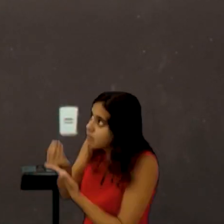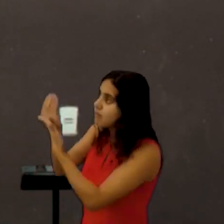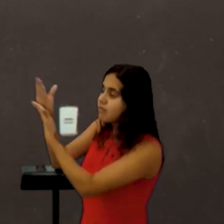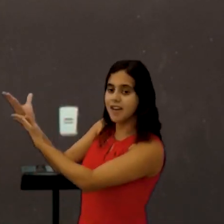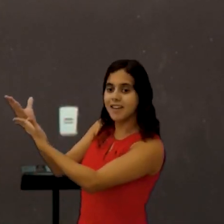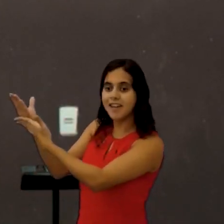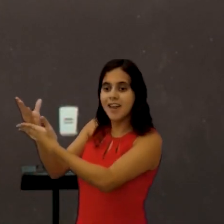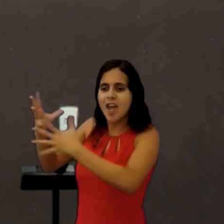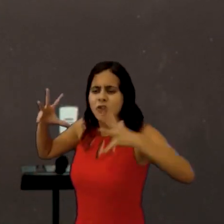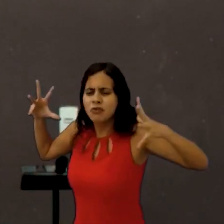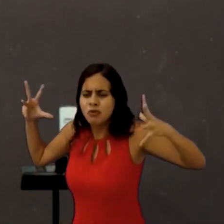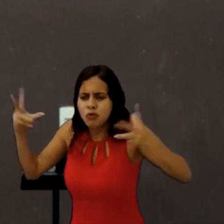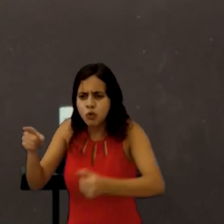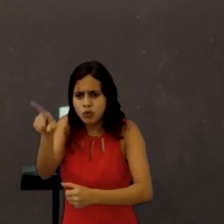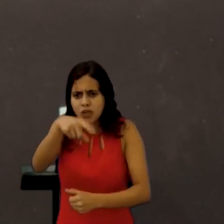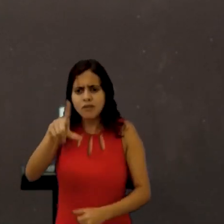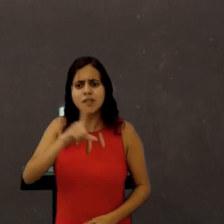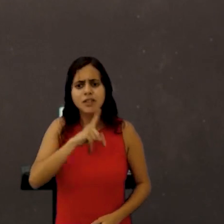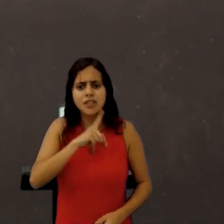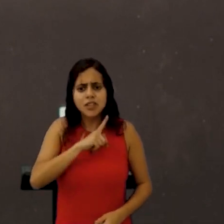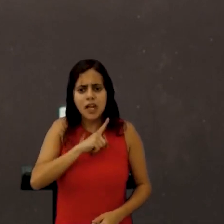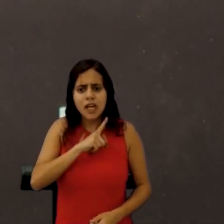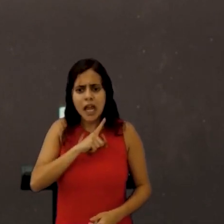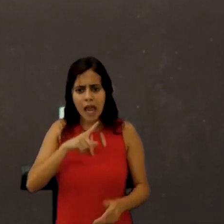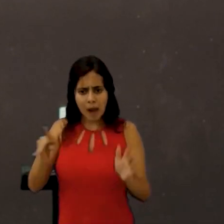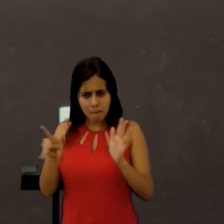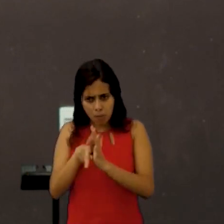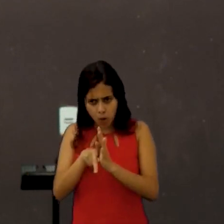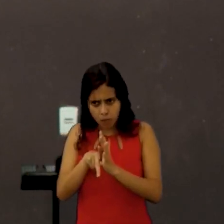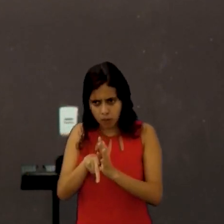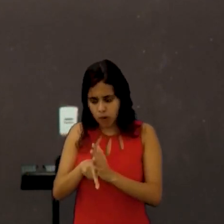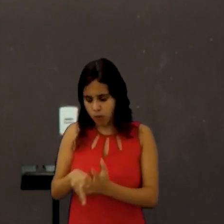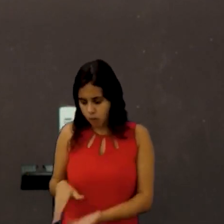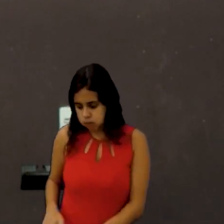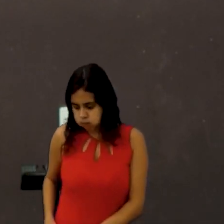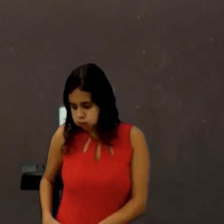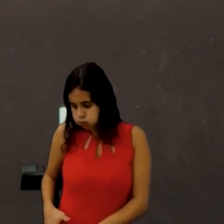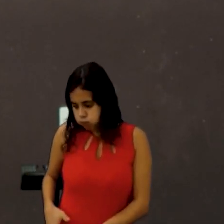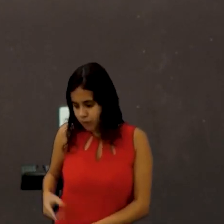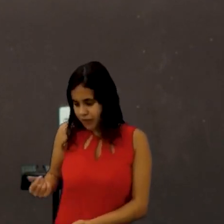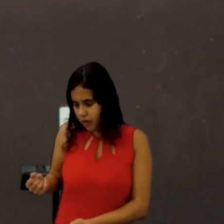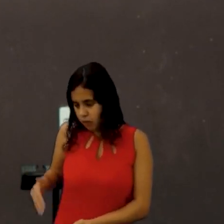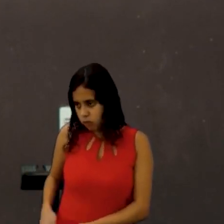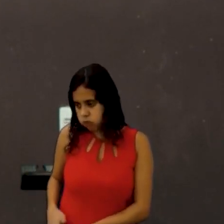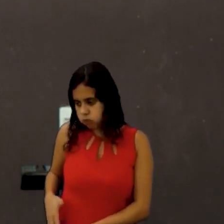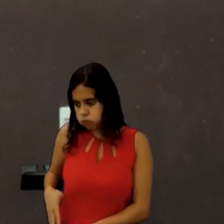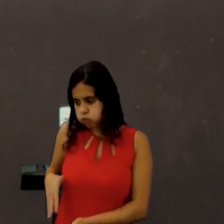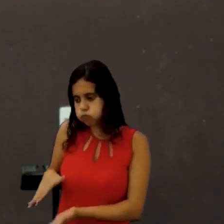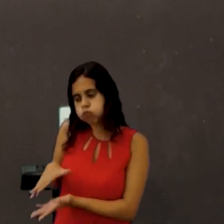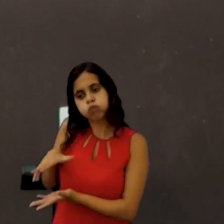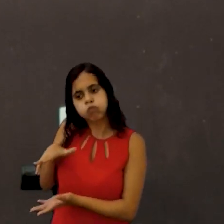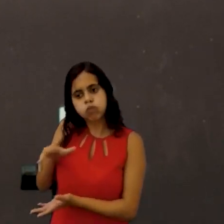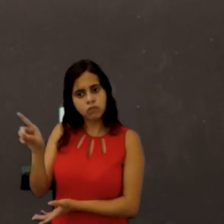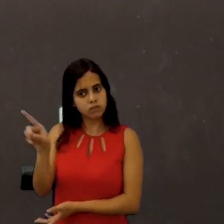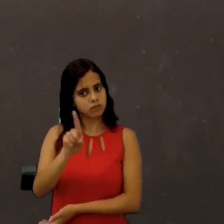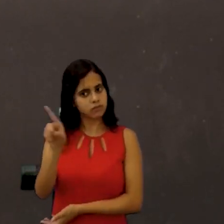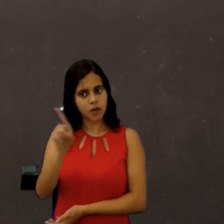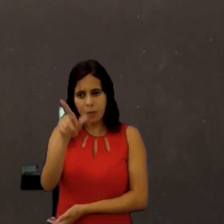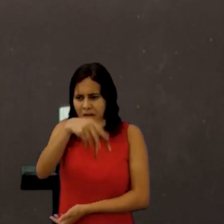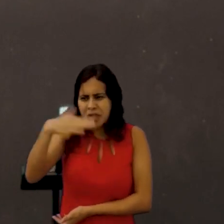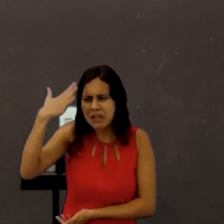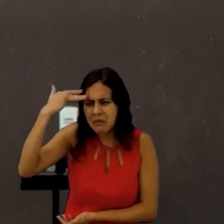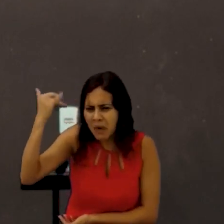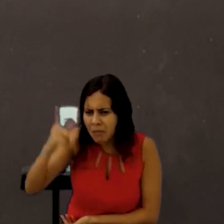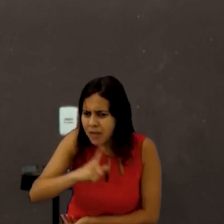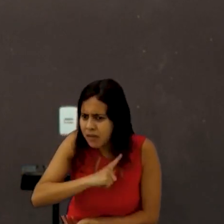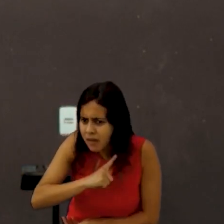não é seu, não é para você enriquecer seu bolso, não é para você ficar famoso, não é para você ficar bem visto, não é para você